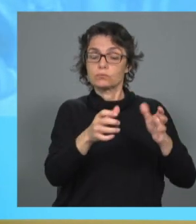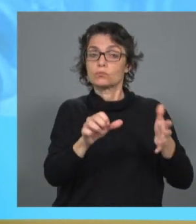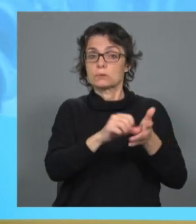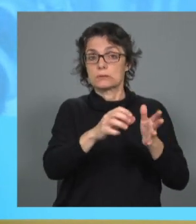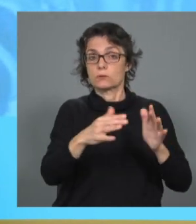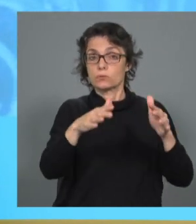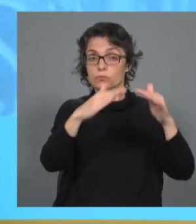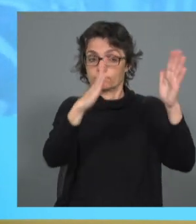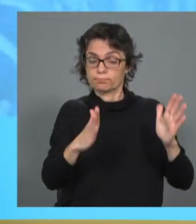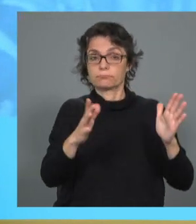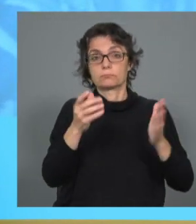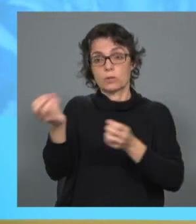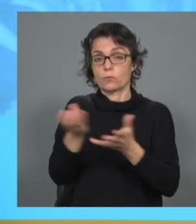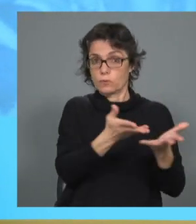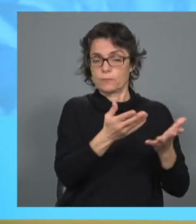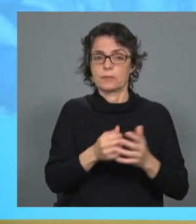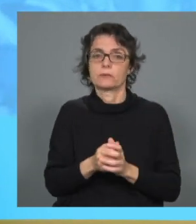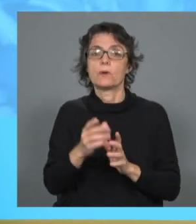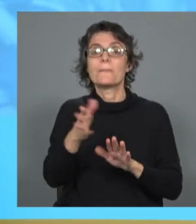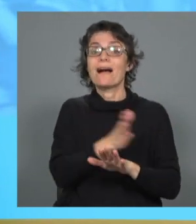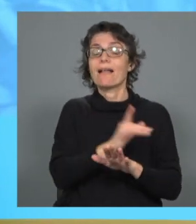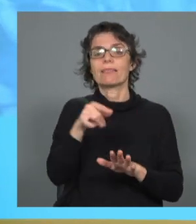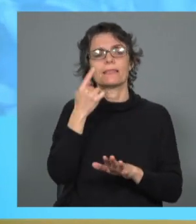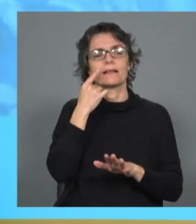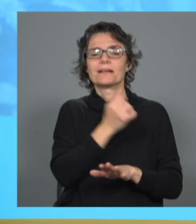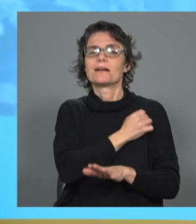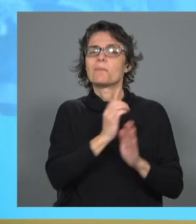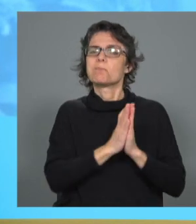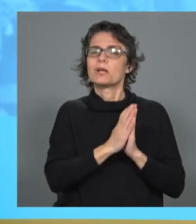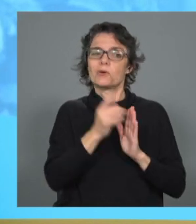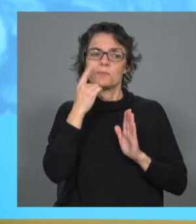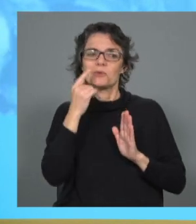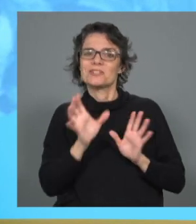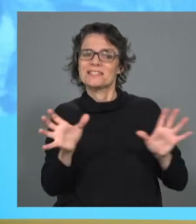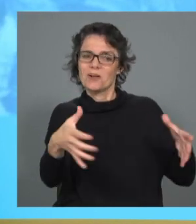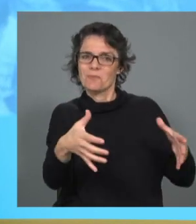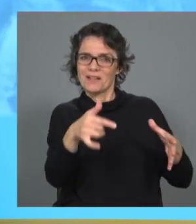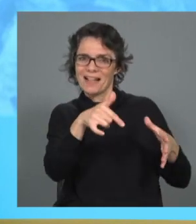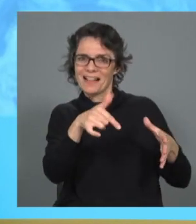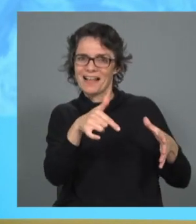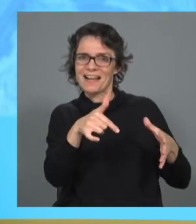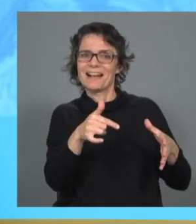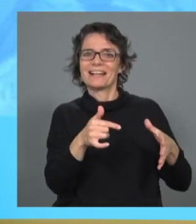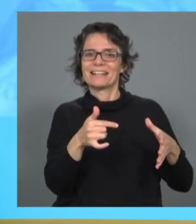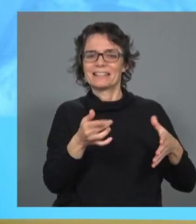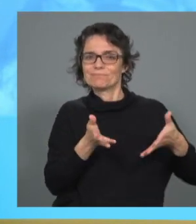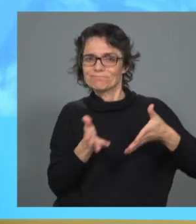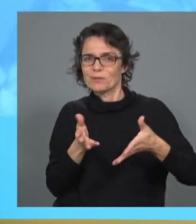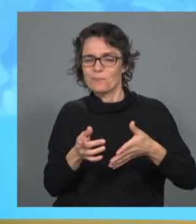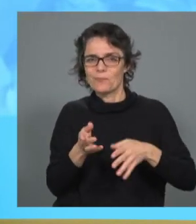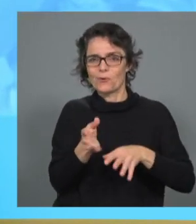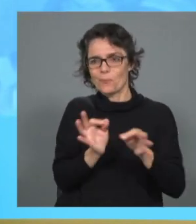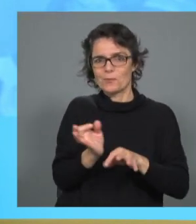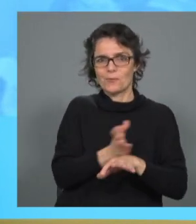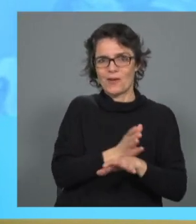paróquia, não só para eles conhecerem a comunidade que tinha proporcionado aquela viagem, para ter ali um acolhimento